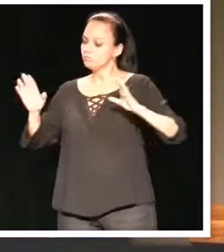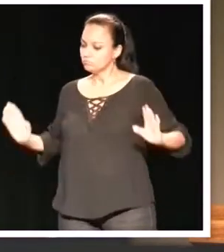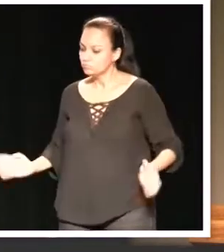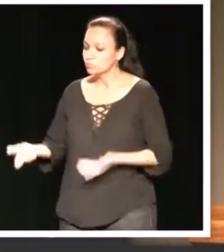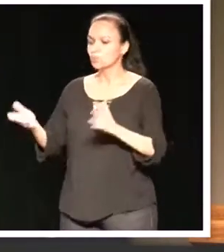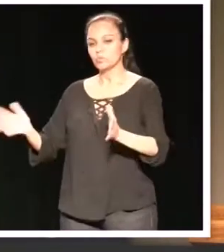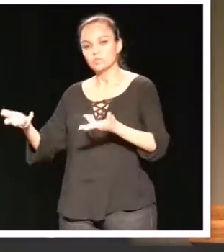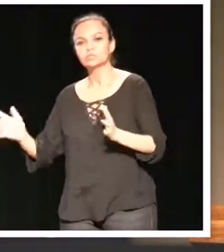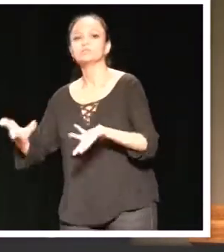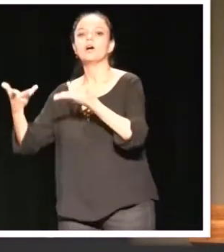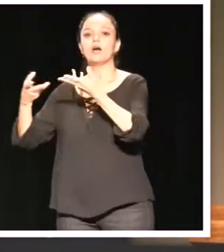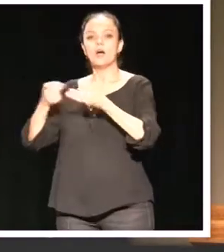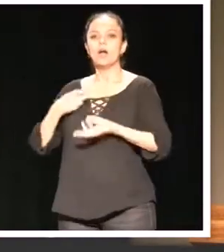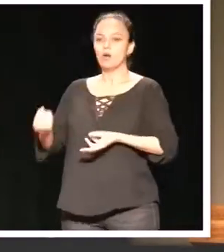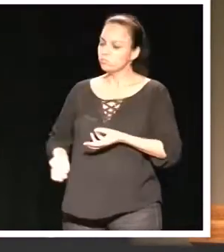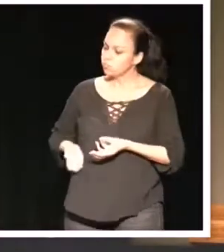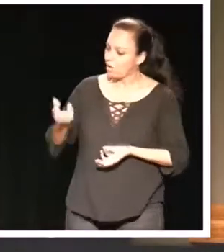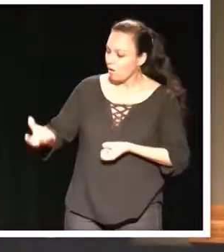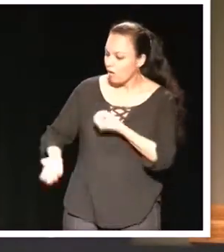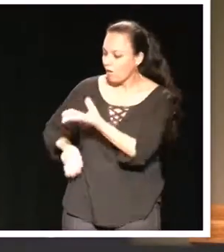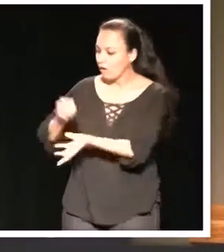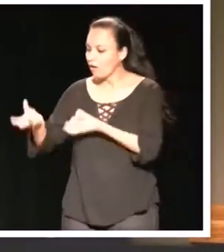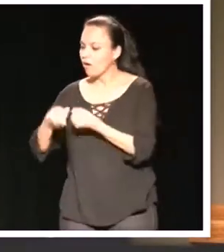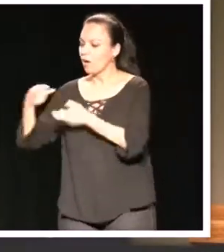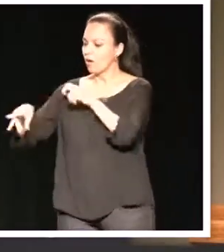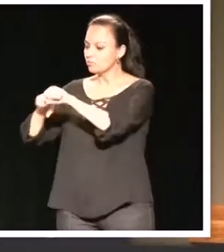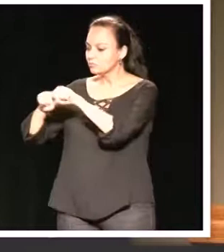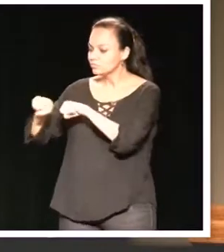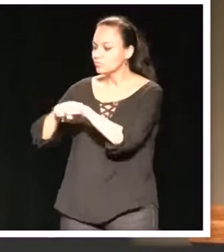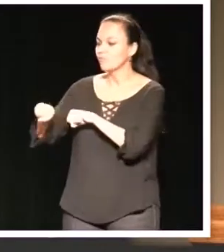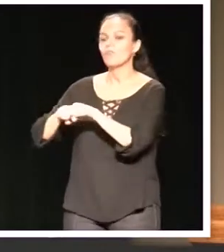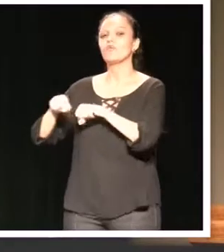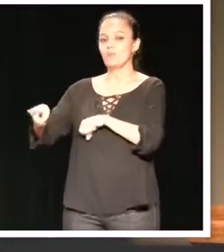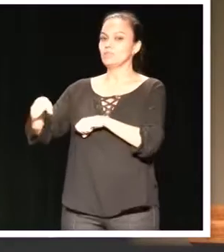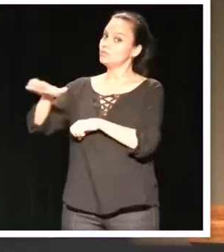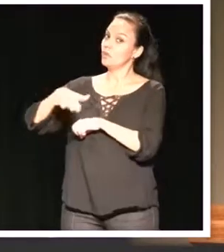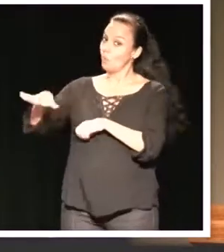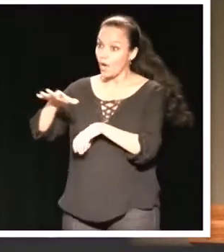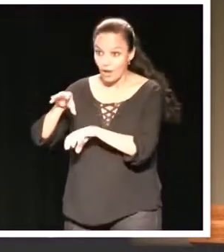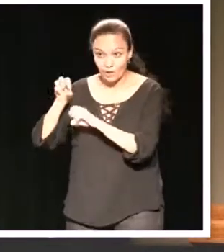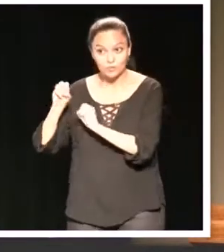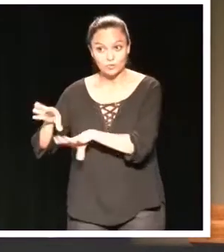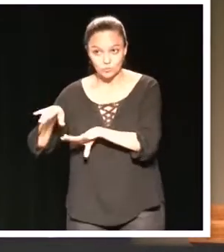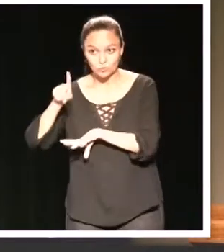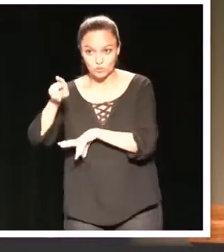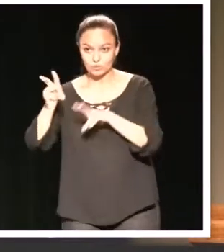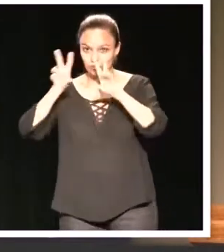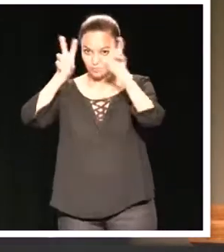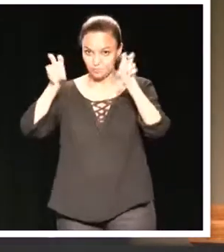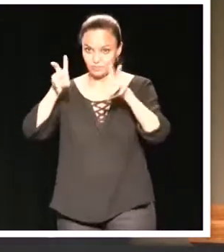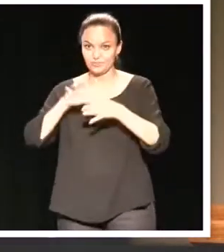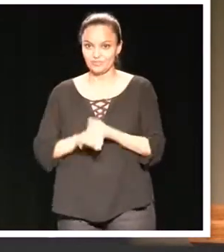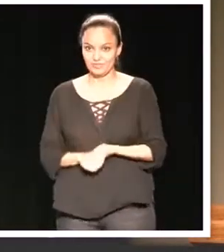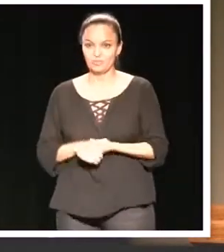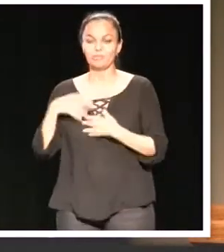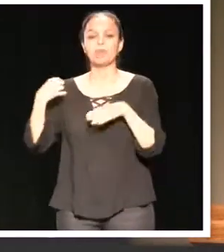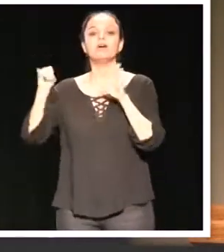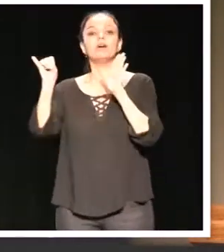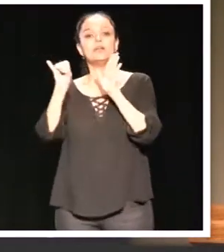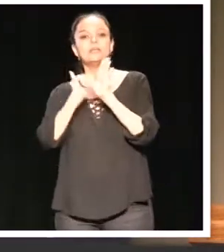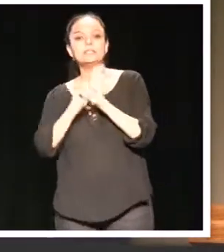ou a facilitação da formação, estamos falando em educação, claro, de identidades linguísticas